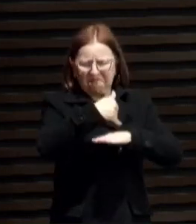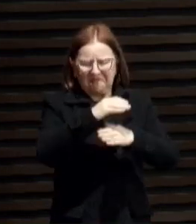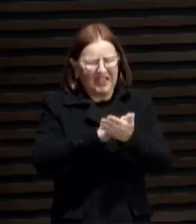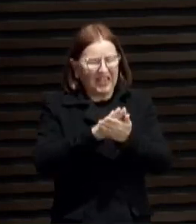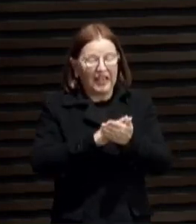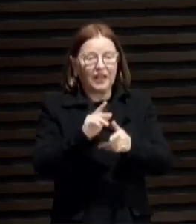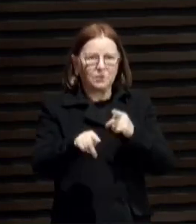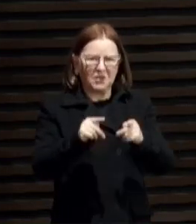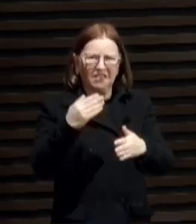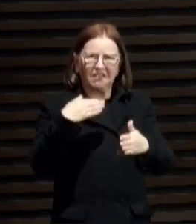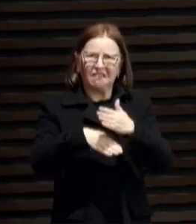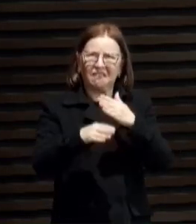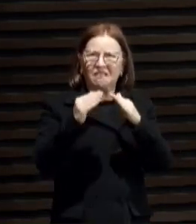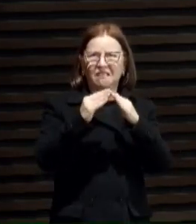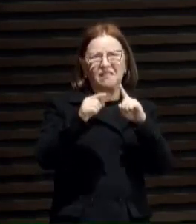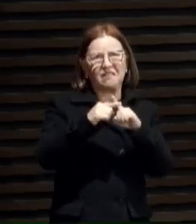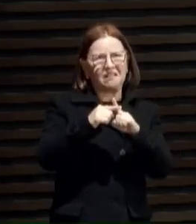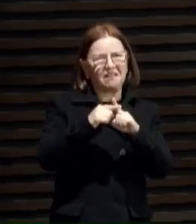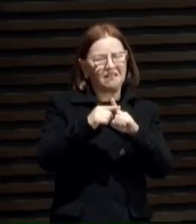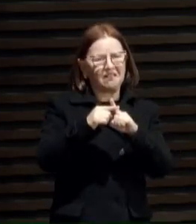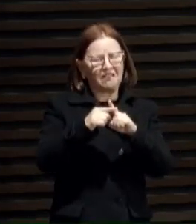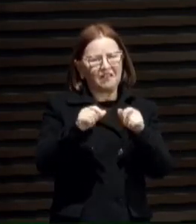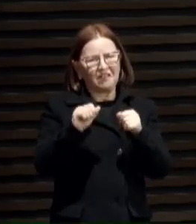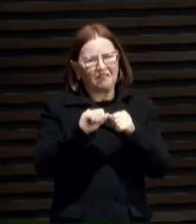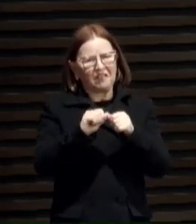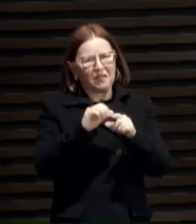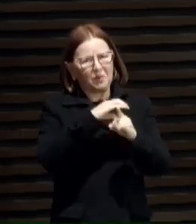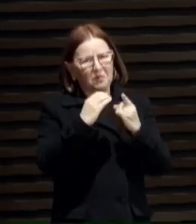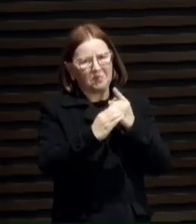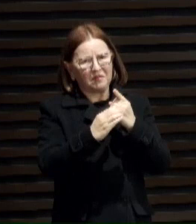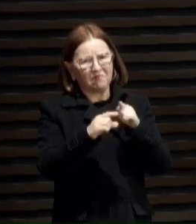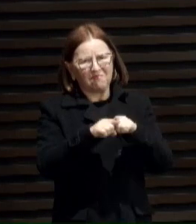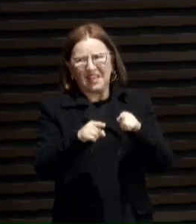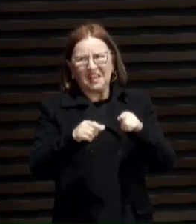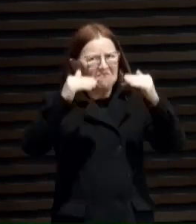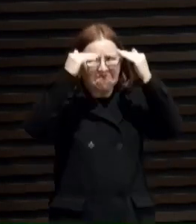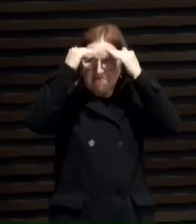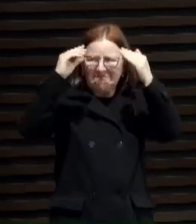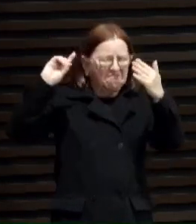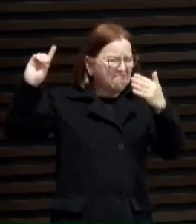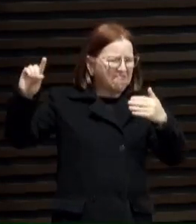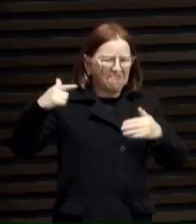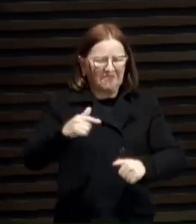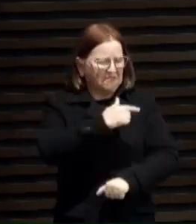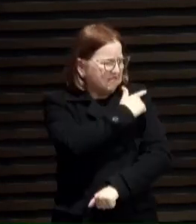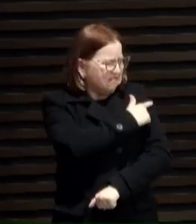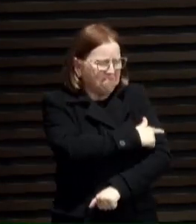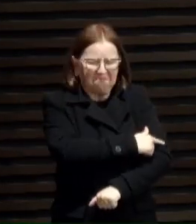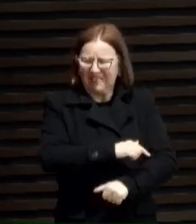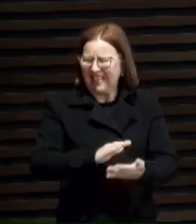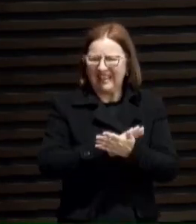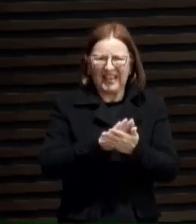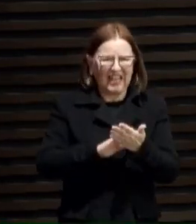pessoas iam para a igreja, se reuniam em cultos, mas não tinham nenhum temor a Deus, não tinham nenhuma reverência a